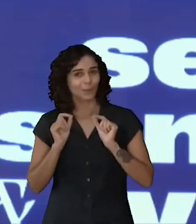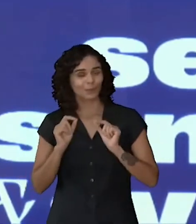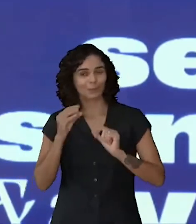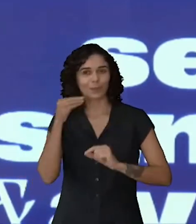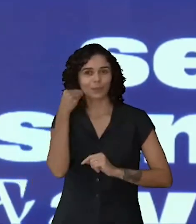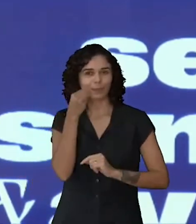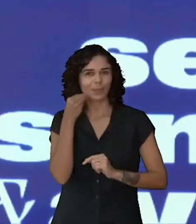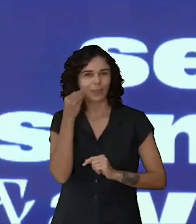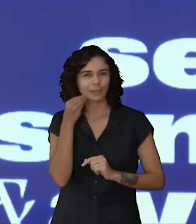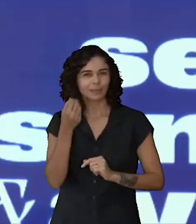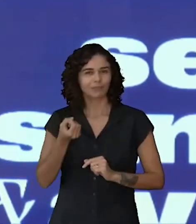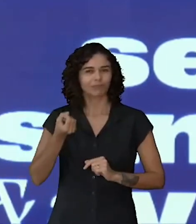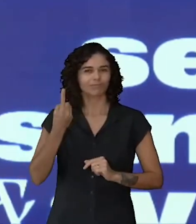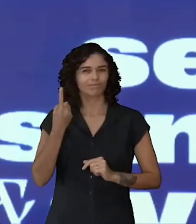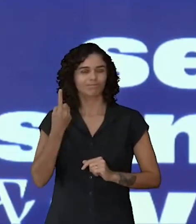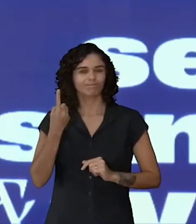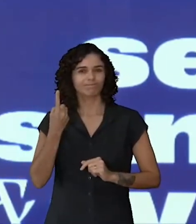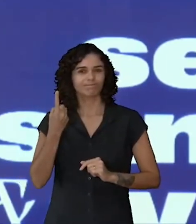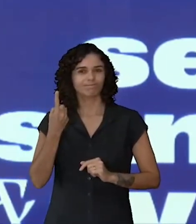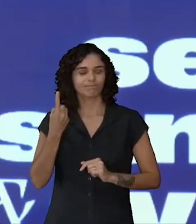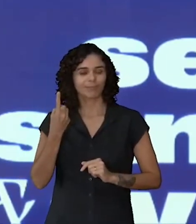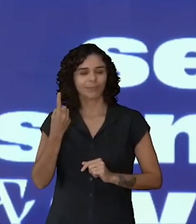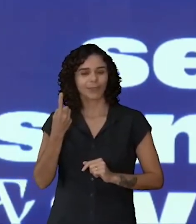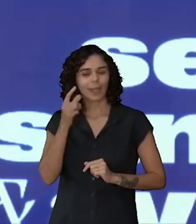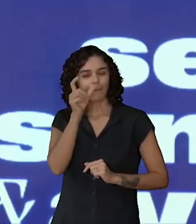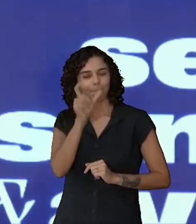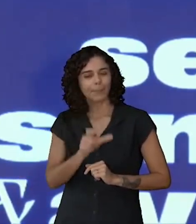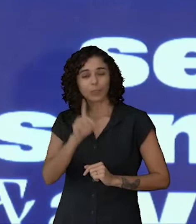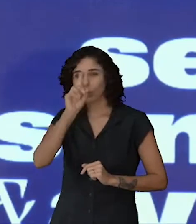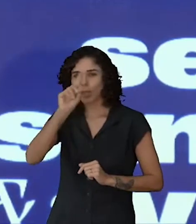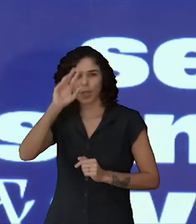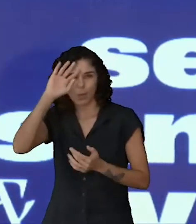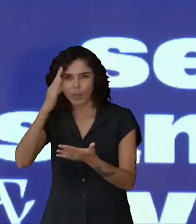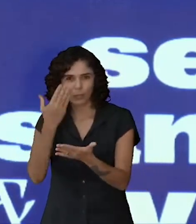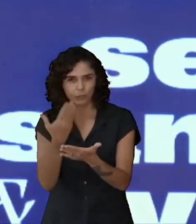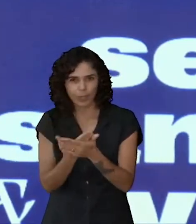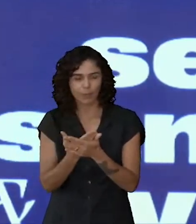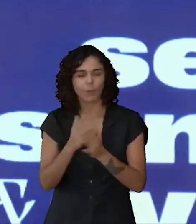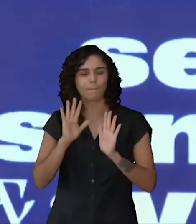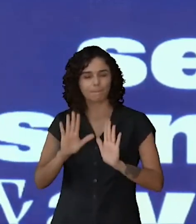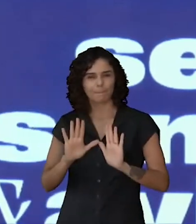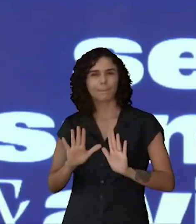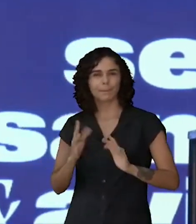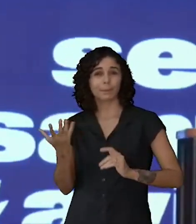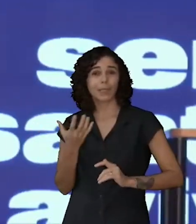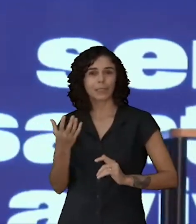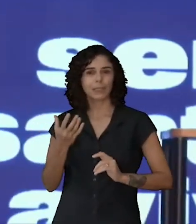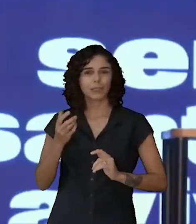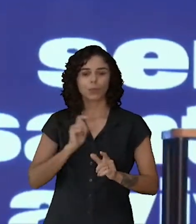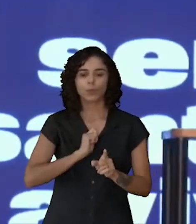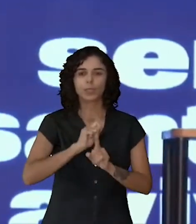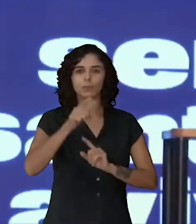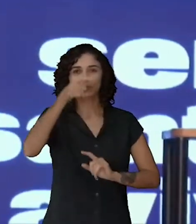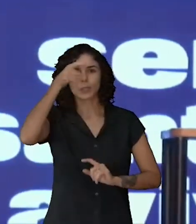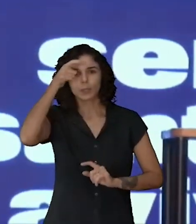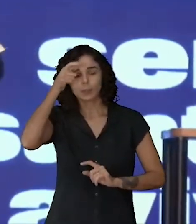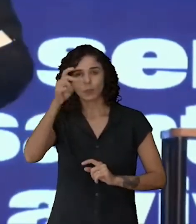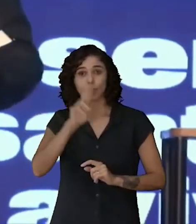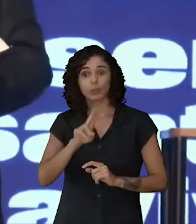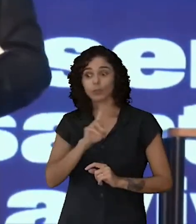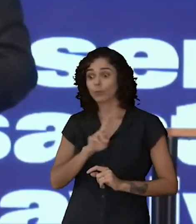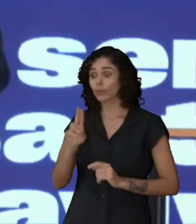queriam fazer nome. Então eles iam expulsar demônio em nome do Jesus que Paulo pregava.